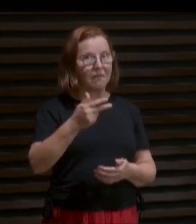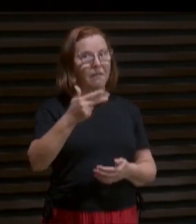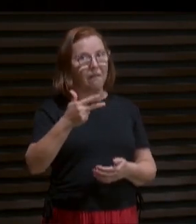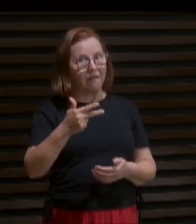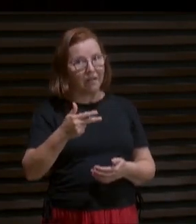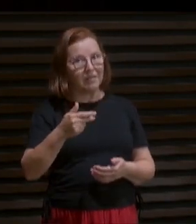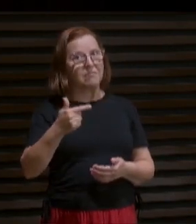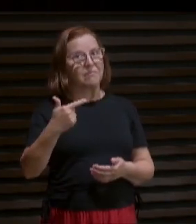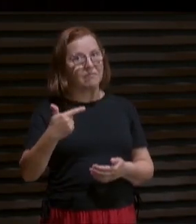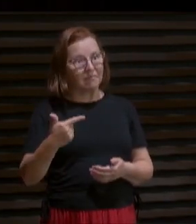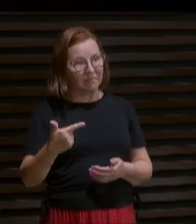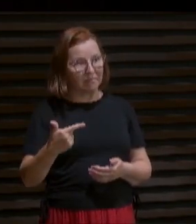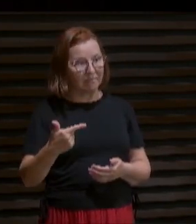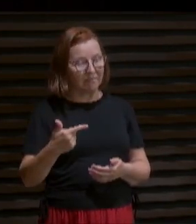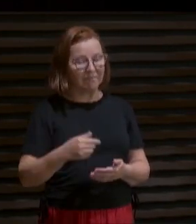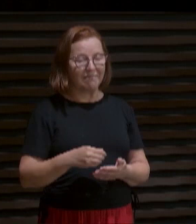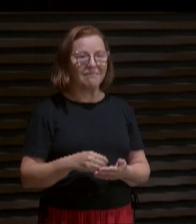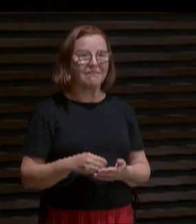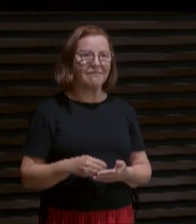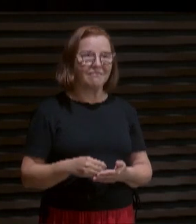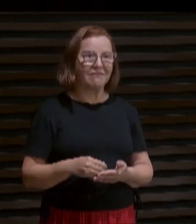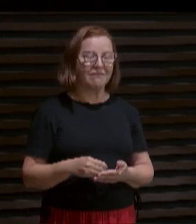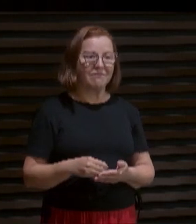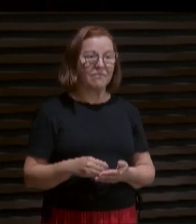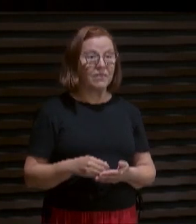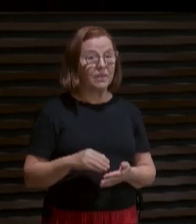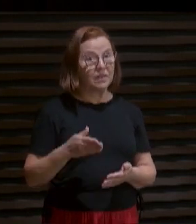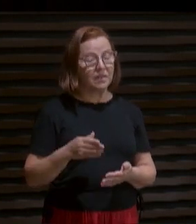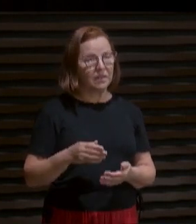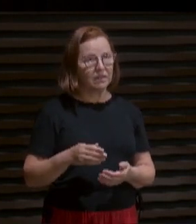432, fazendo com que o tempo